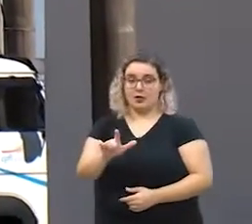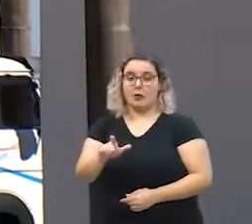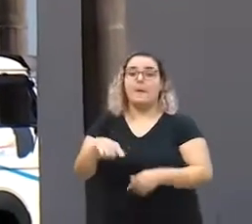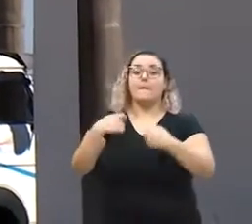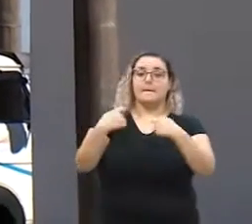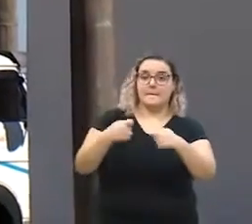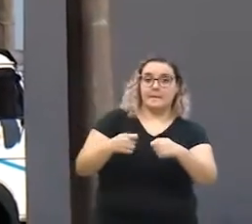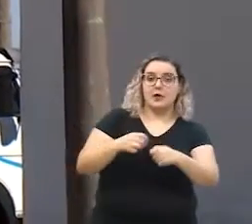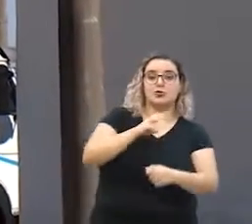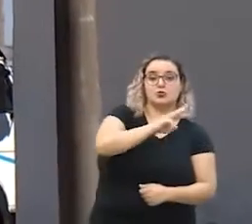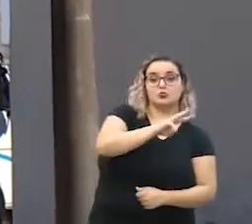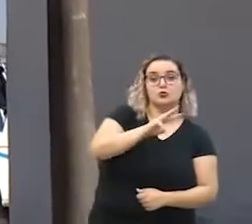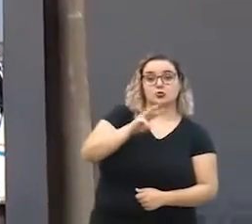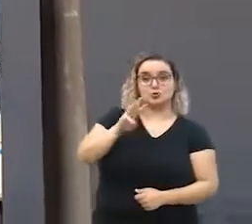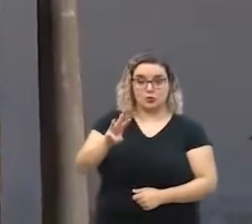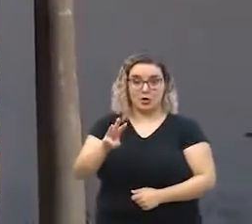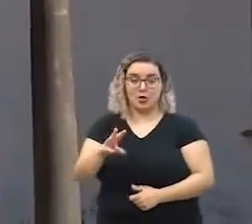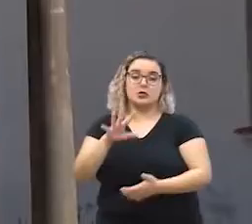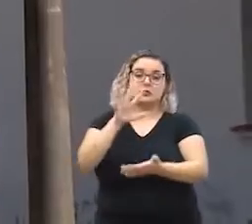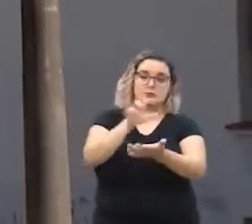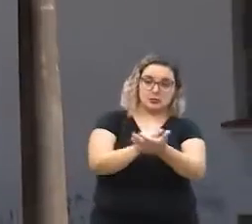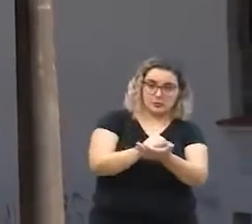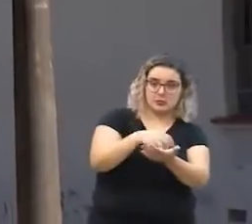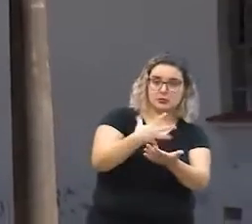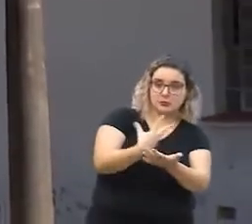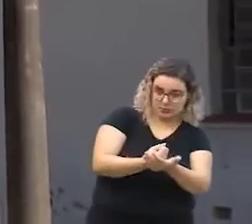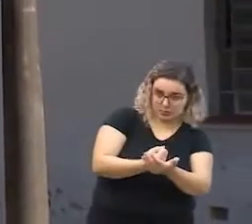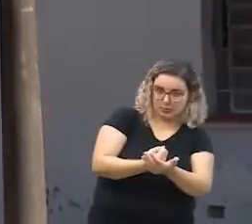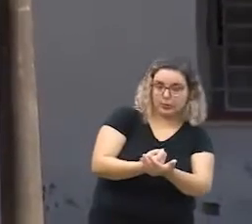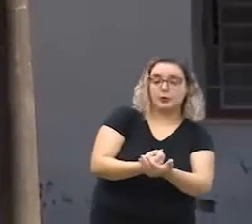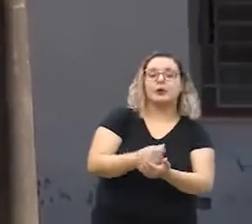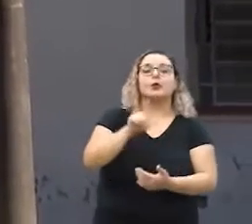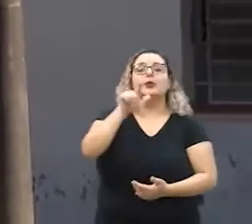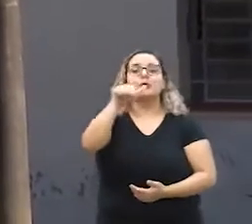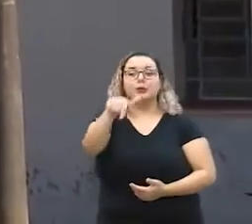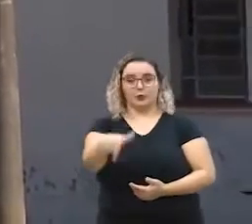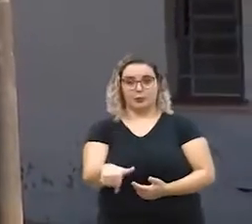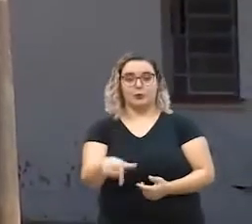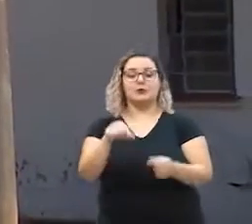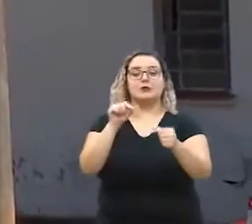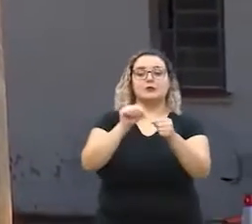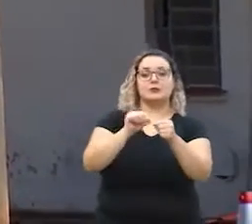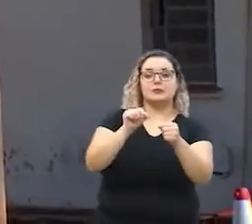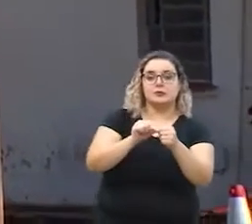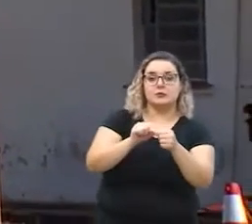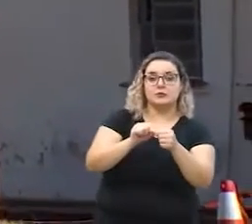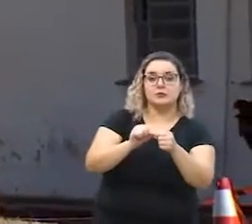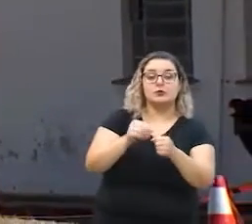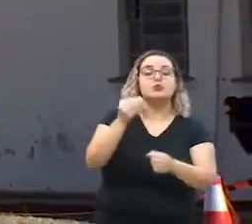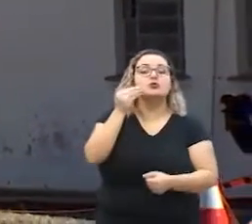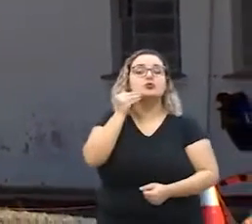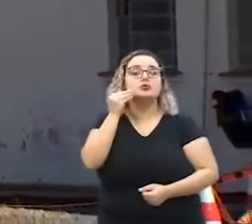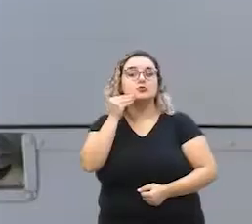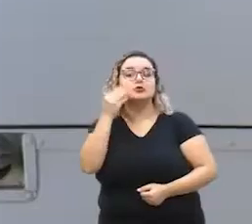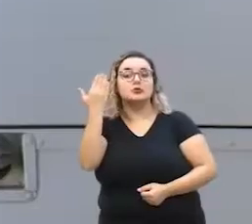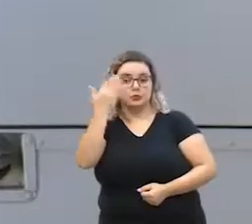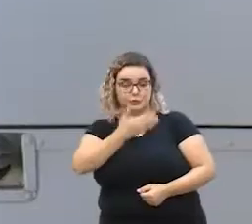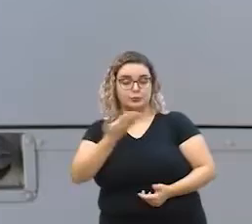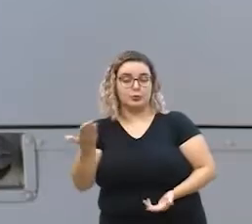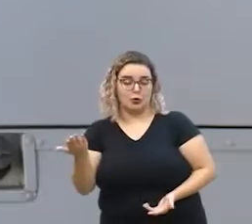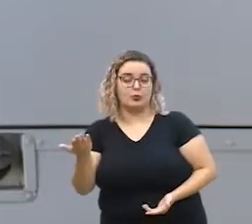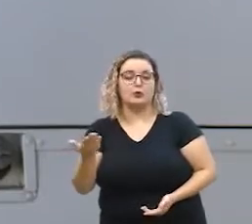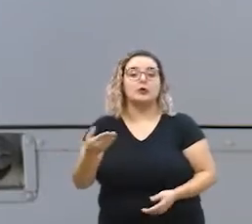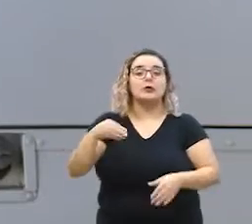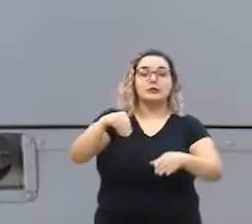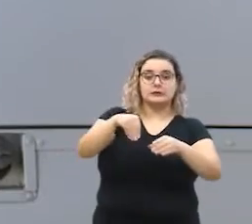realmente, através dos sites, você se inscrever no site da CPFL e depois fazem-se alguns testes dentro da própria